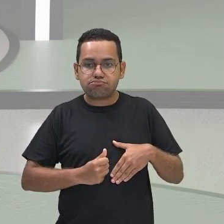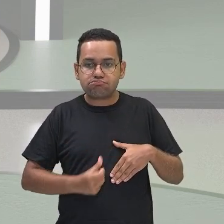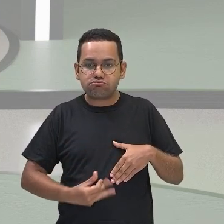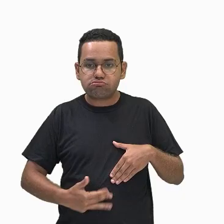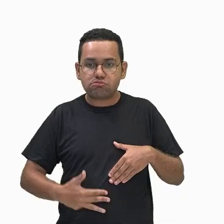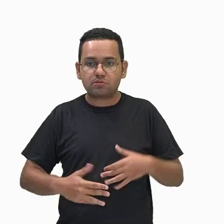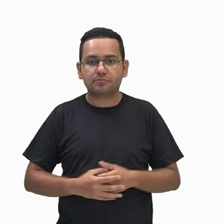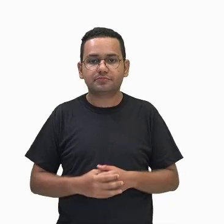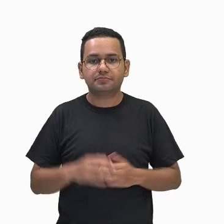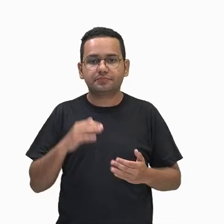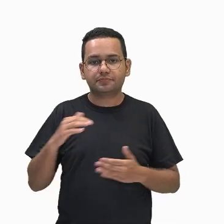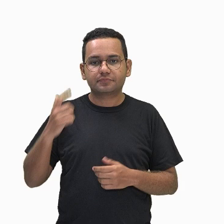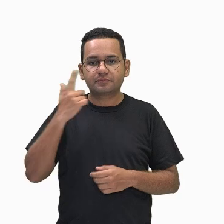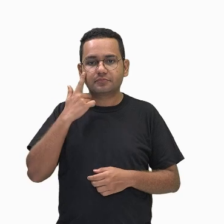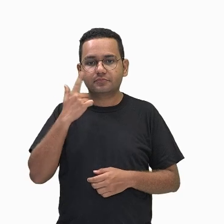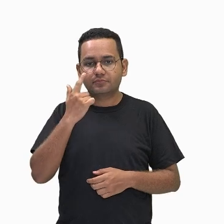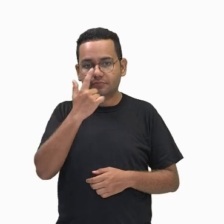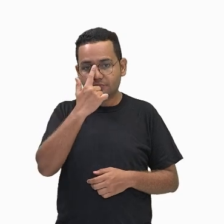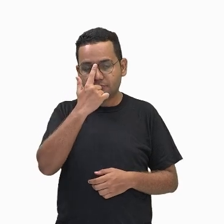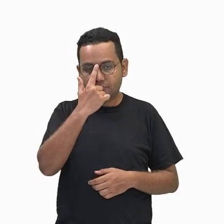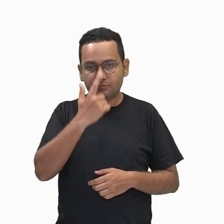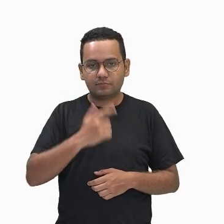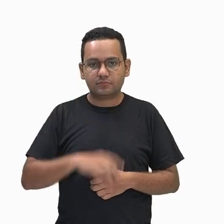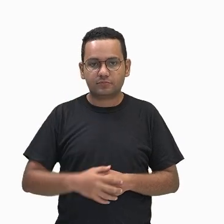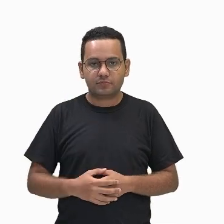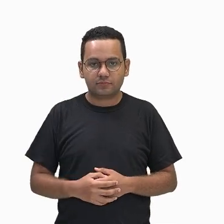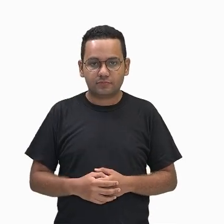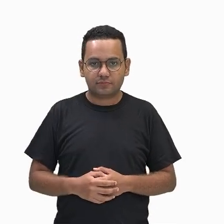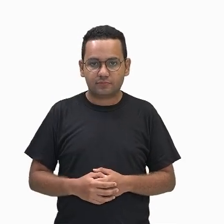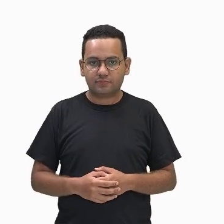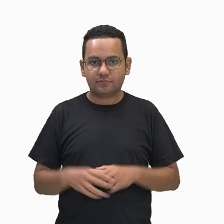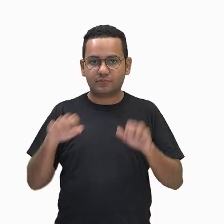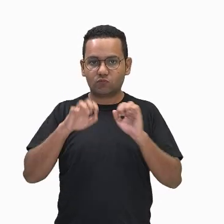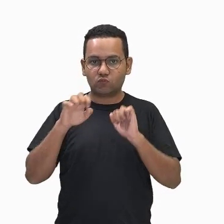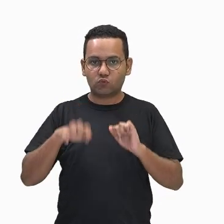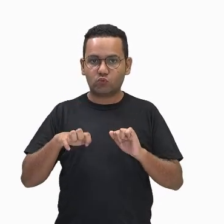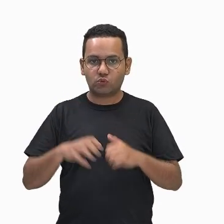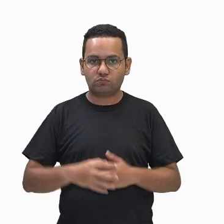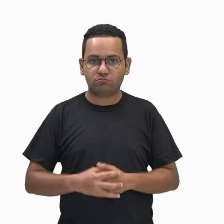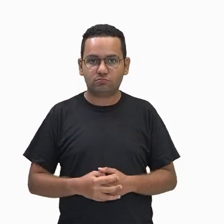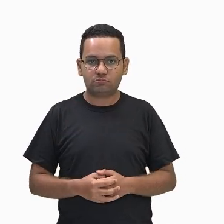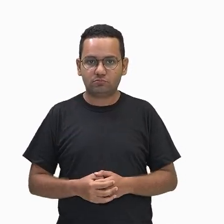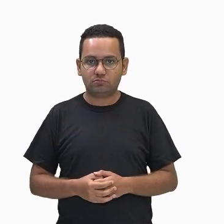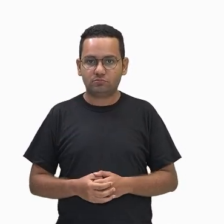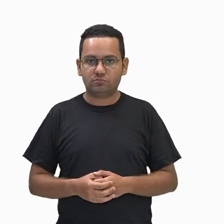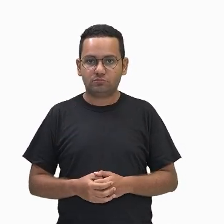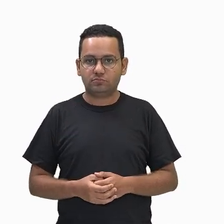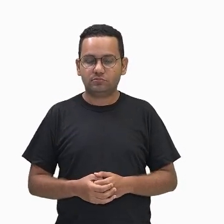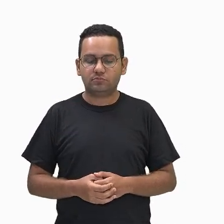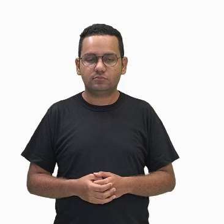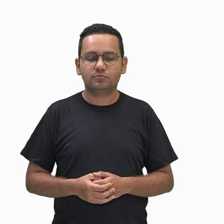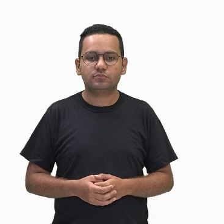aí a estrutura do nosso aparelho feminino.